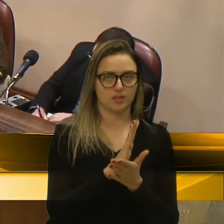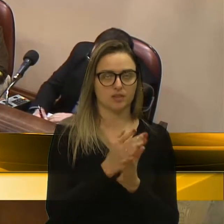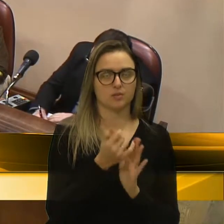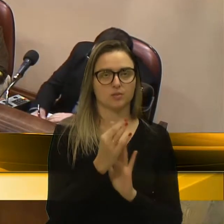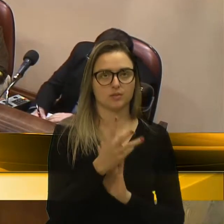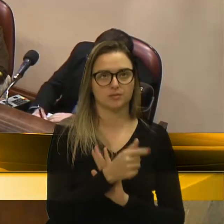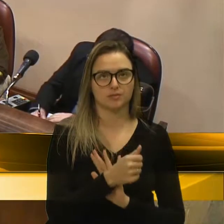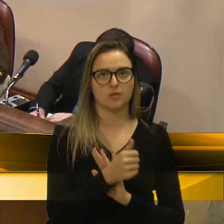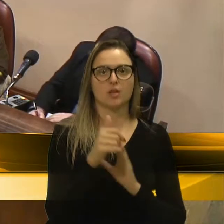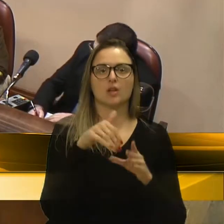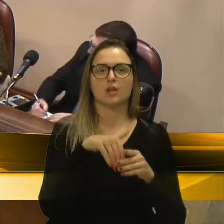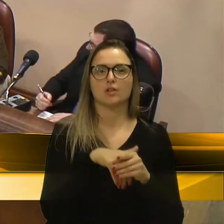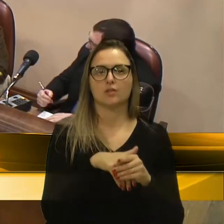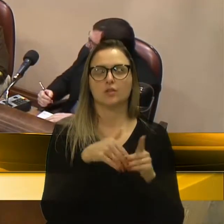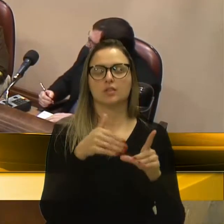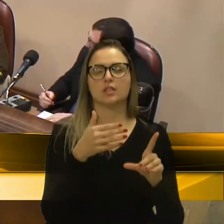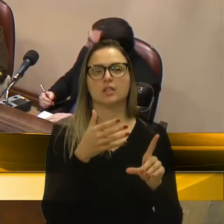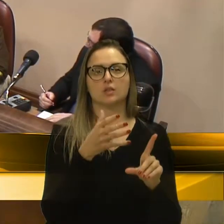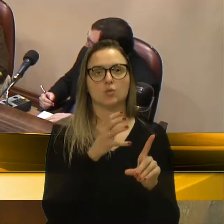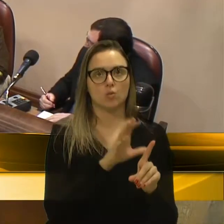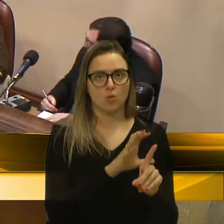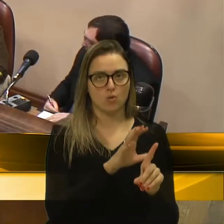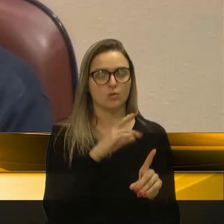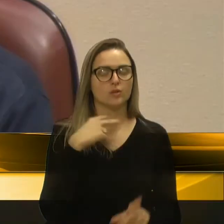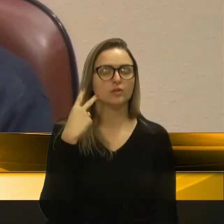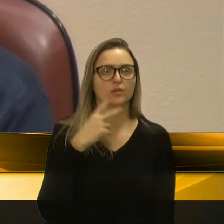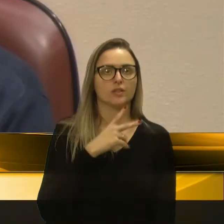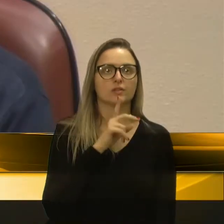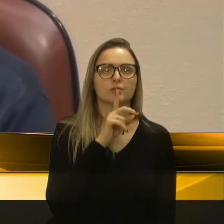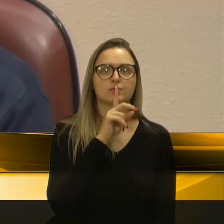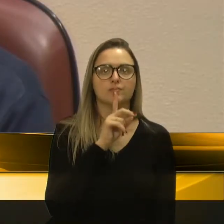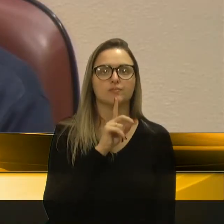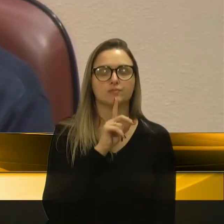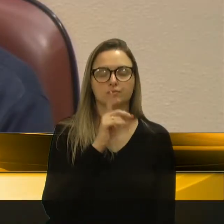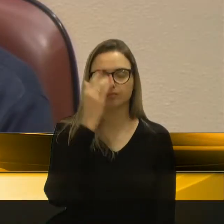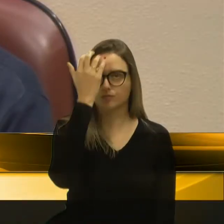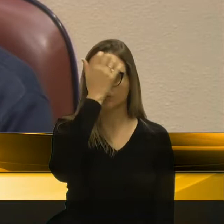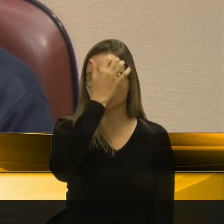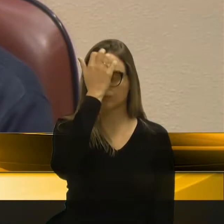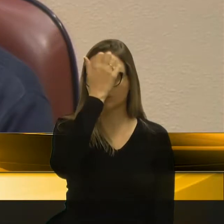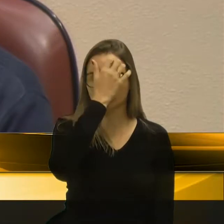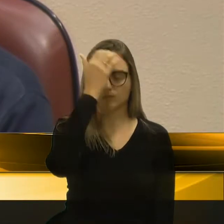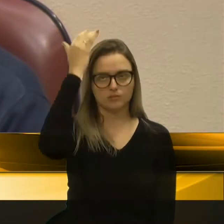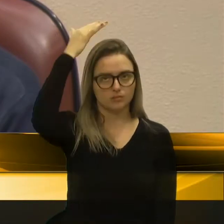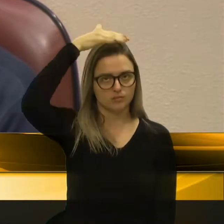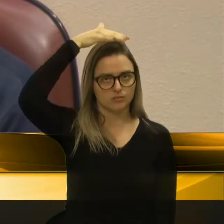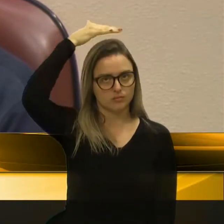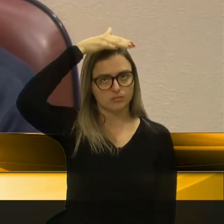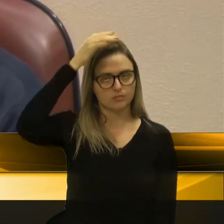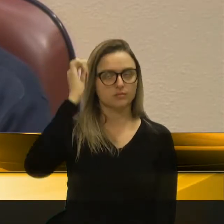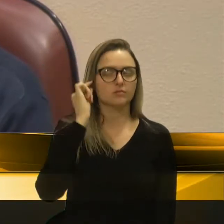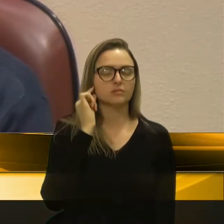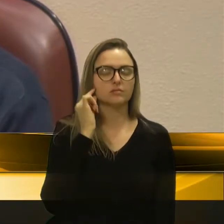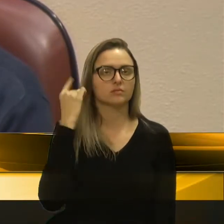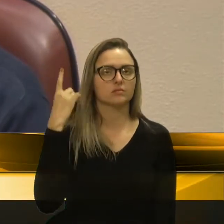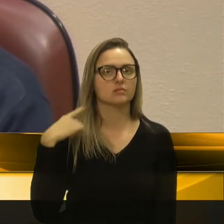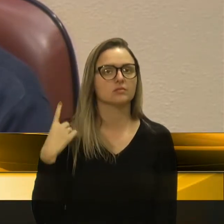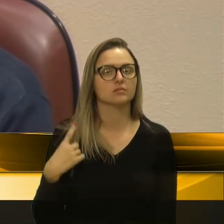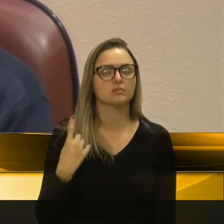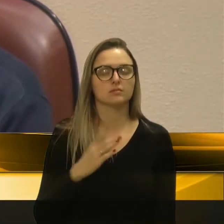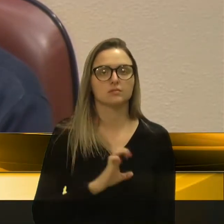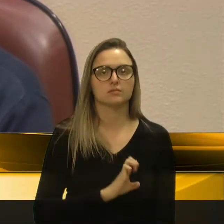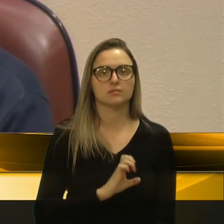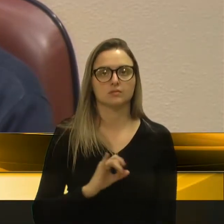maioria. Votando pela rejeição, Alberto Menegúcia, Adiló de Domênico, Alceu Tomé, Arlindo Bandeira, Denise Pessoa,